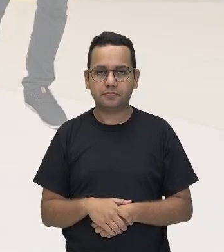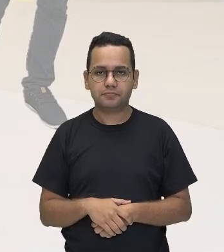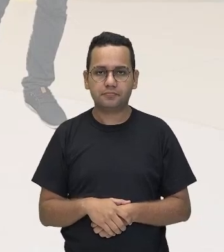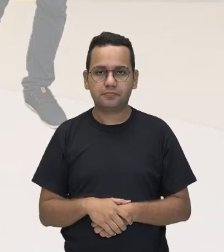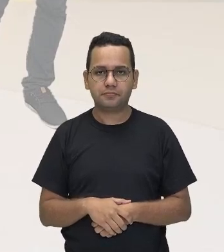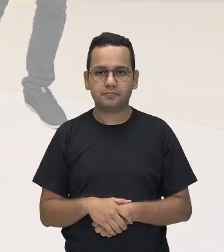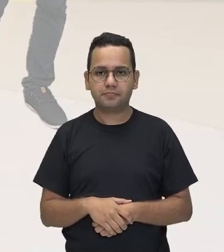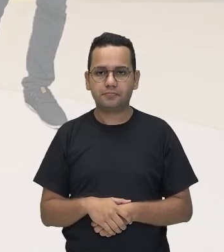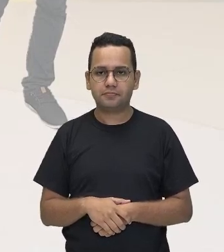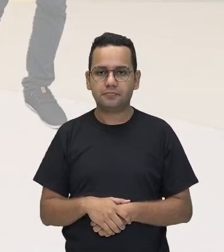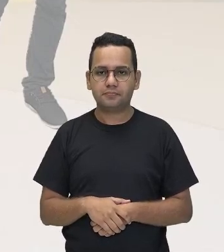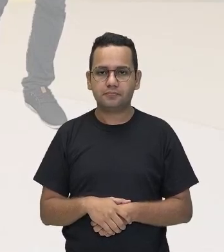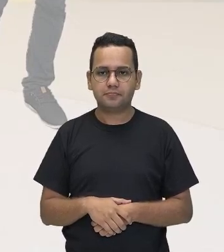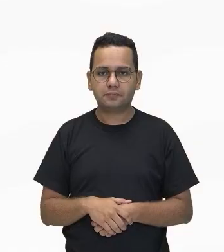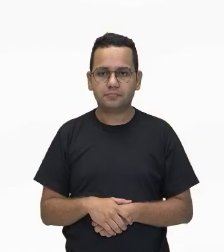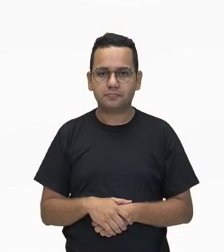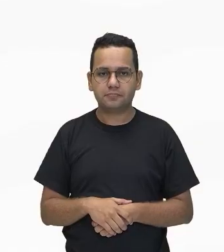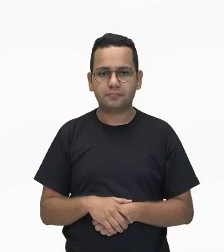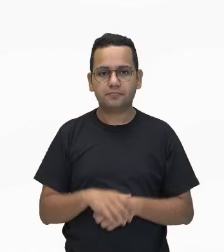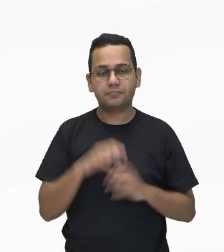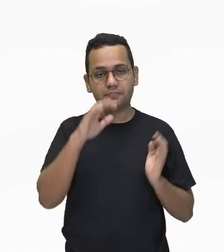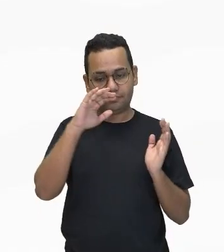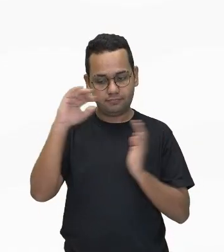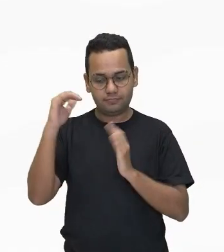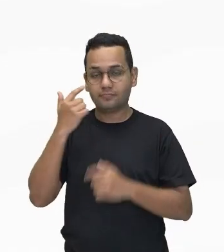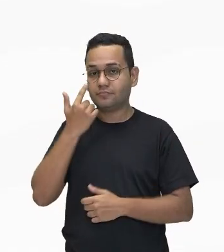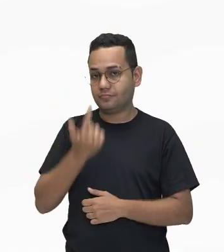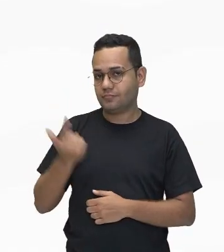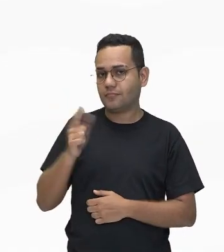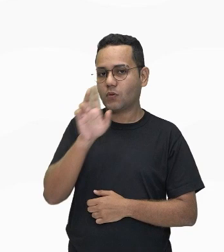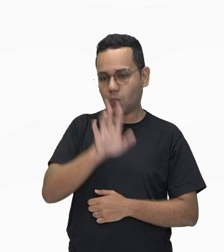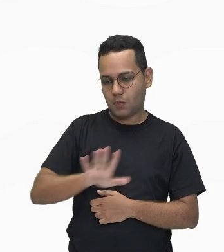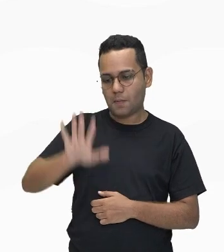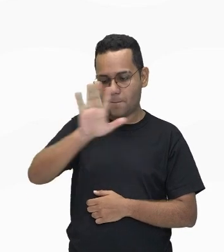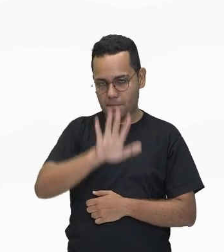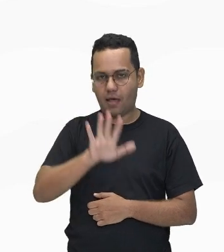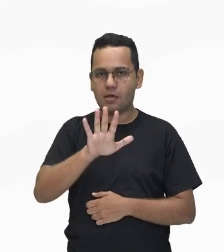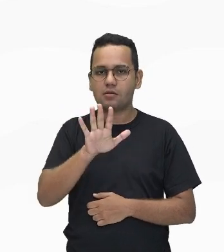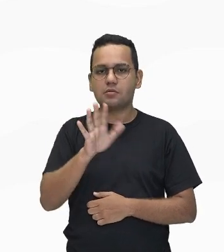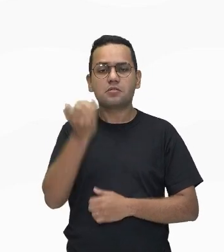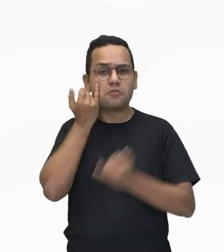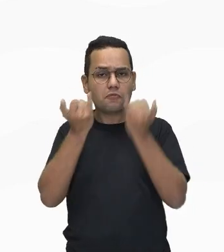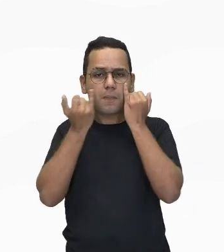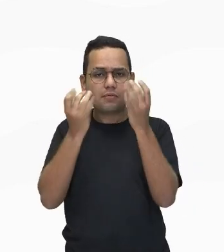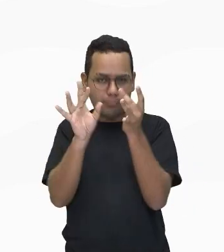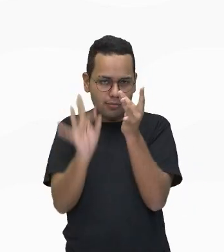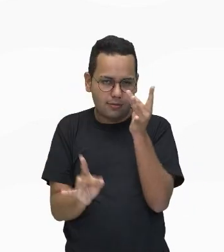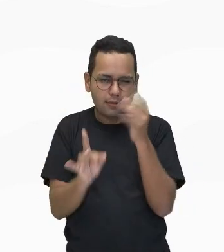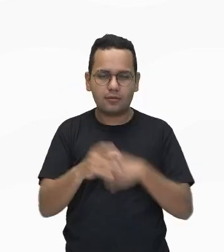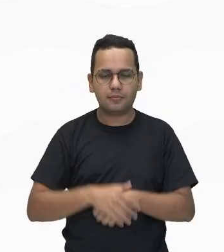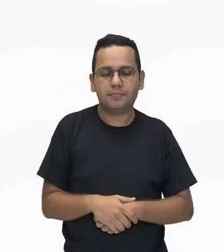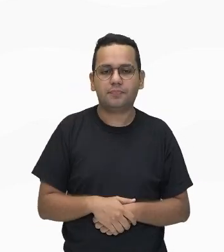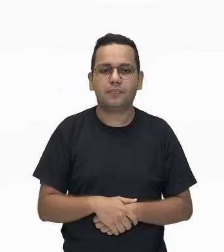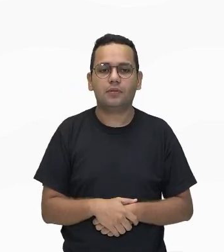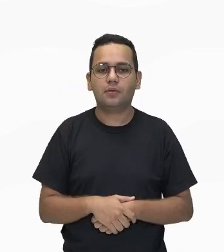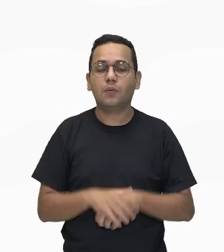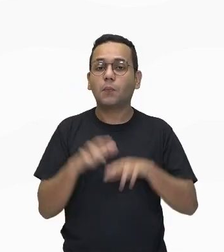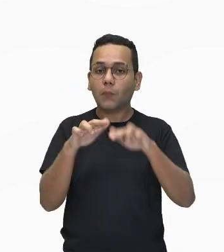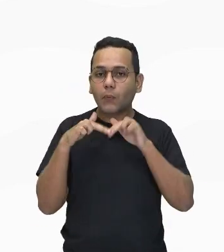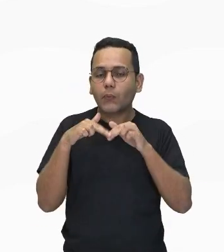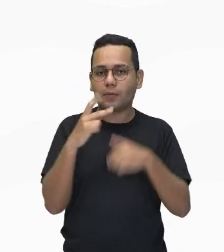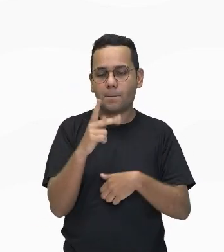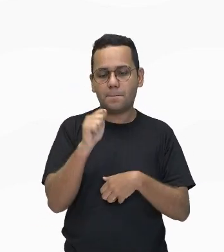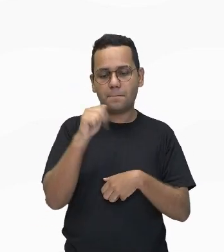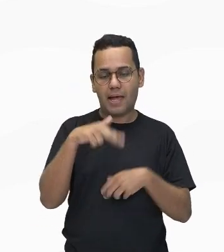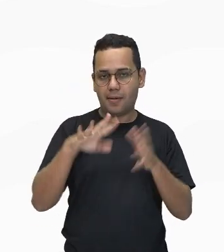Pan-Amazônia? Exatamente, professor. Olha só, a gente tem uma cartela que traz para a gente essa imagem, mostrando aí que a maior parte do território